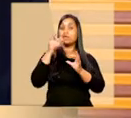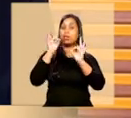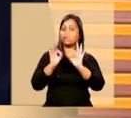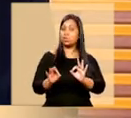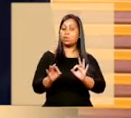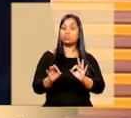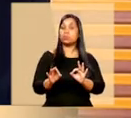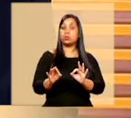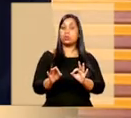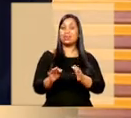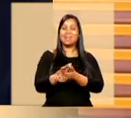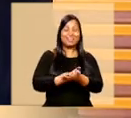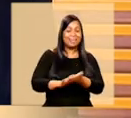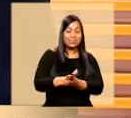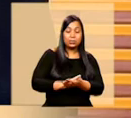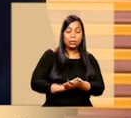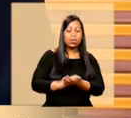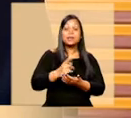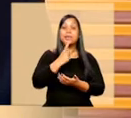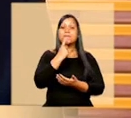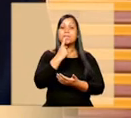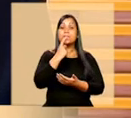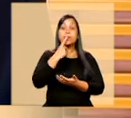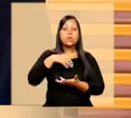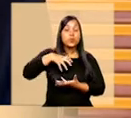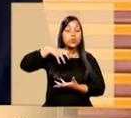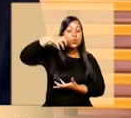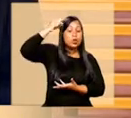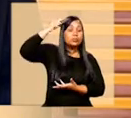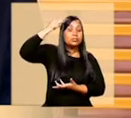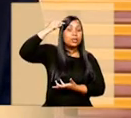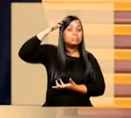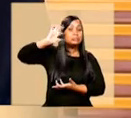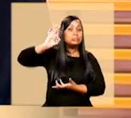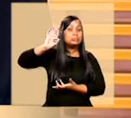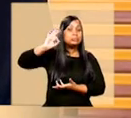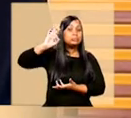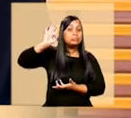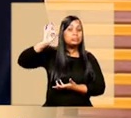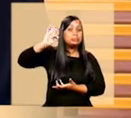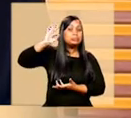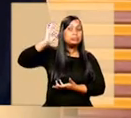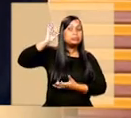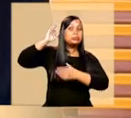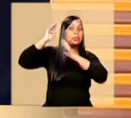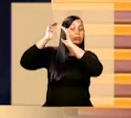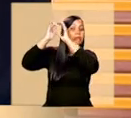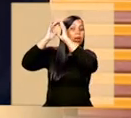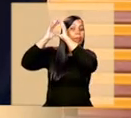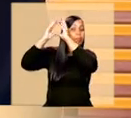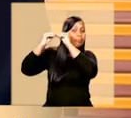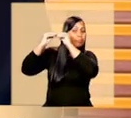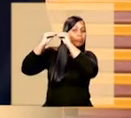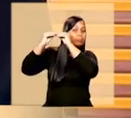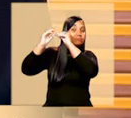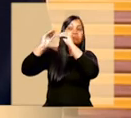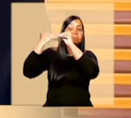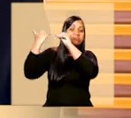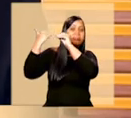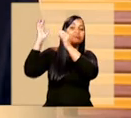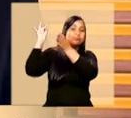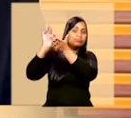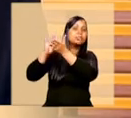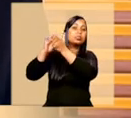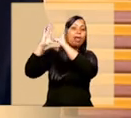realmente justificar que não está chegando sangue ao cérebro da pessoa e uma vez que não chega sangue ao cérebro, esse cérebro está morto. Então,